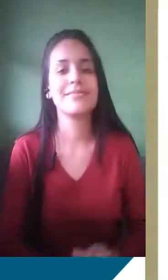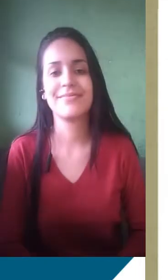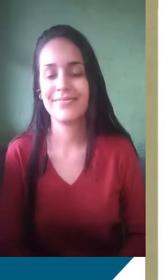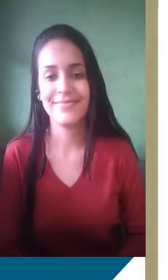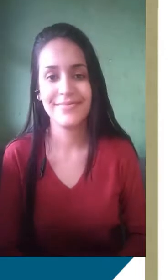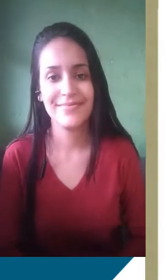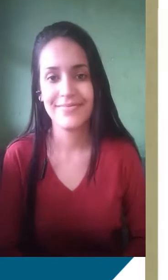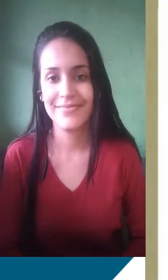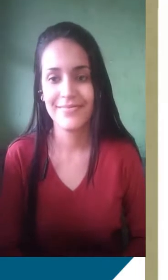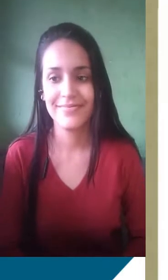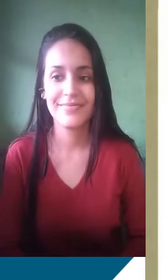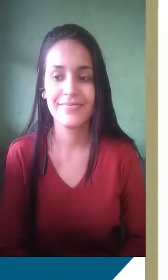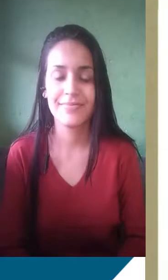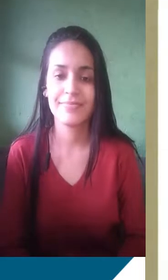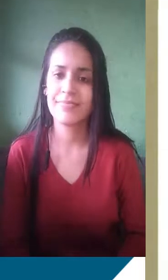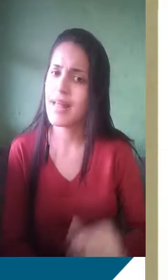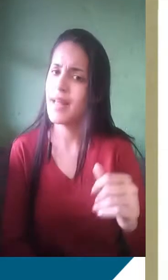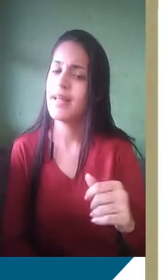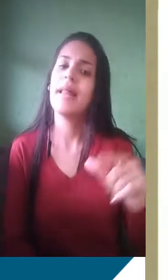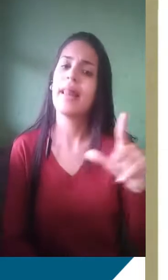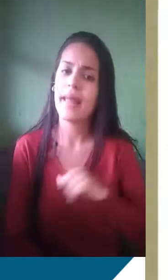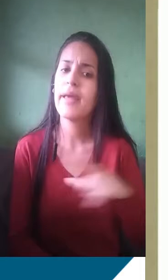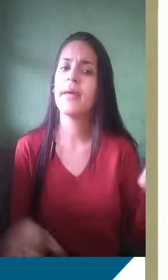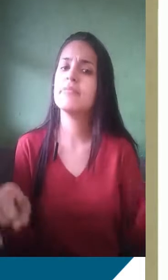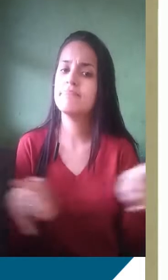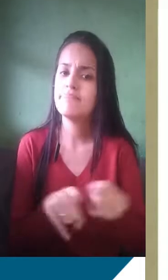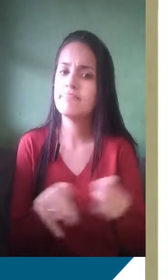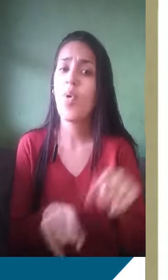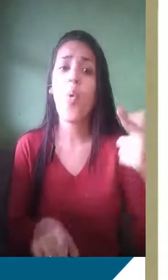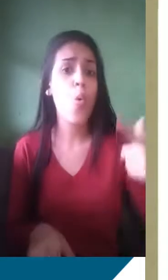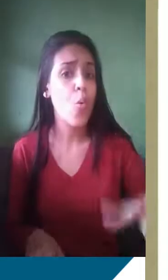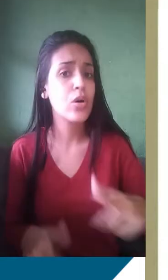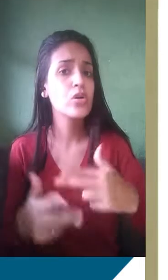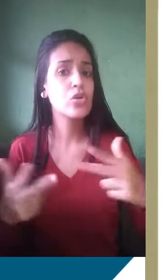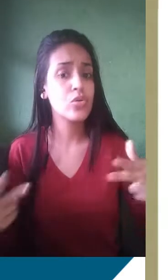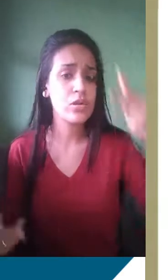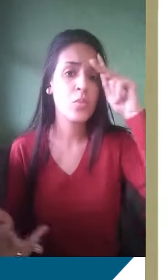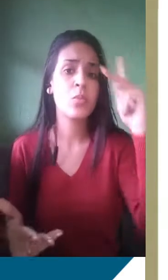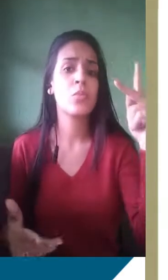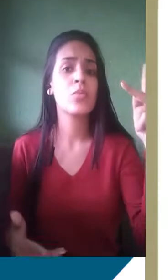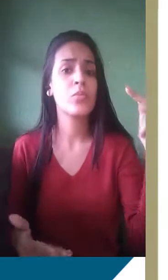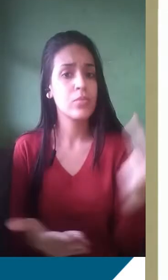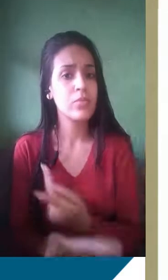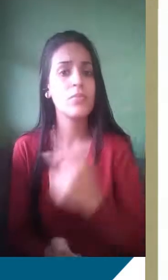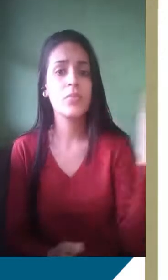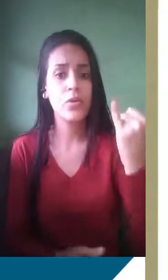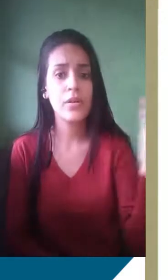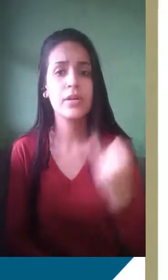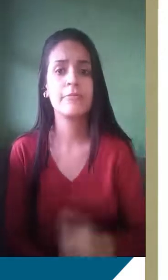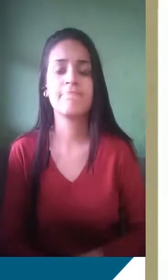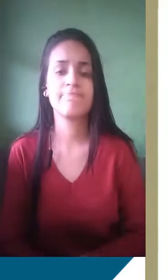Além das reformas urbanas e dos ideais de progresso, outros importantes acontecimentos, como a Revolta